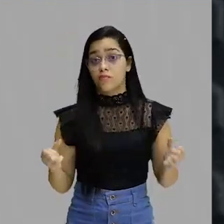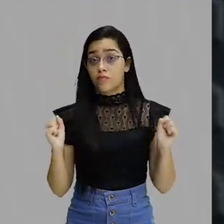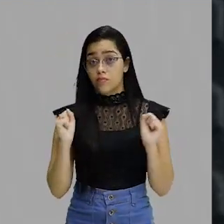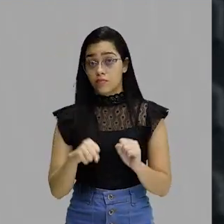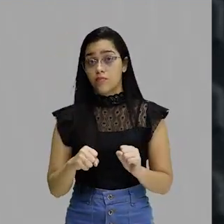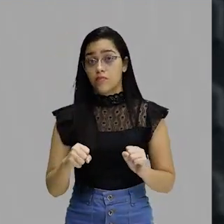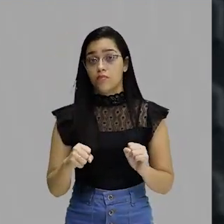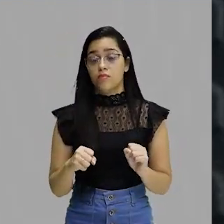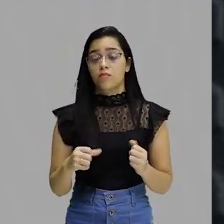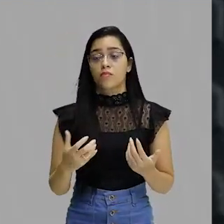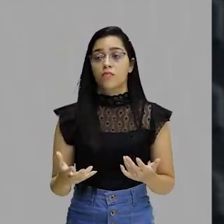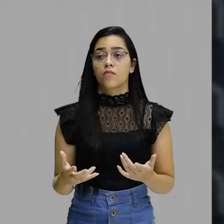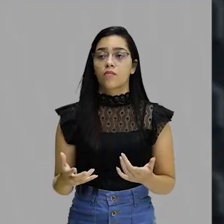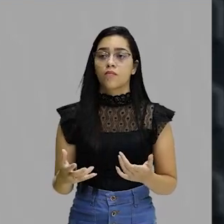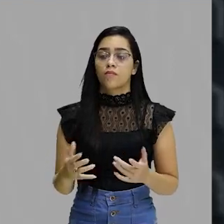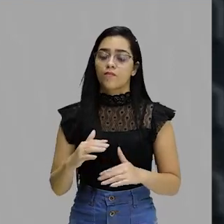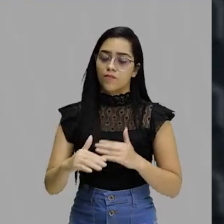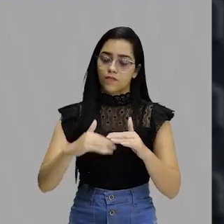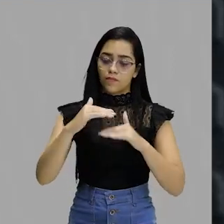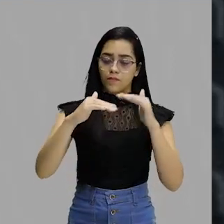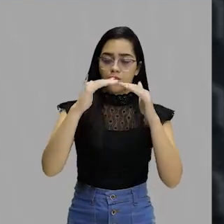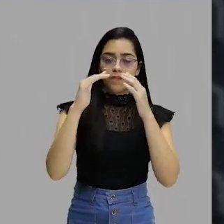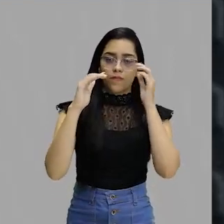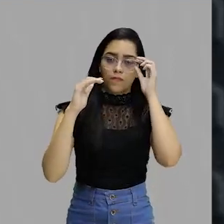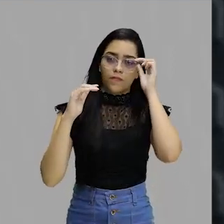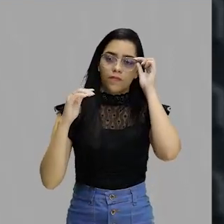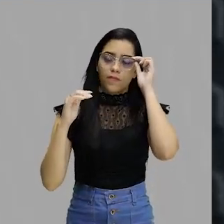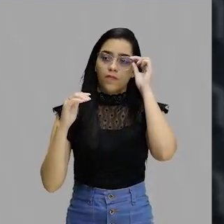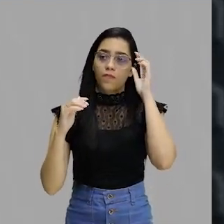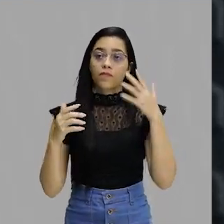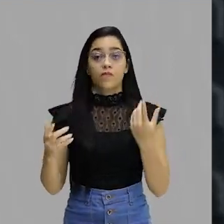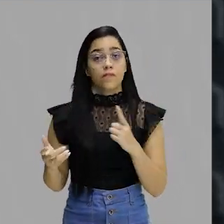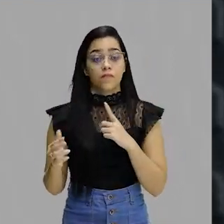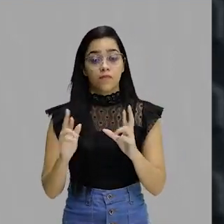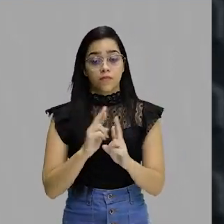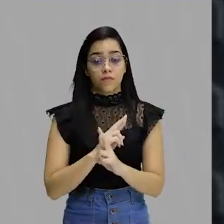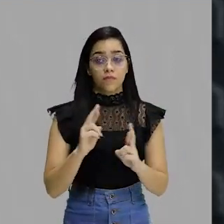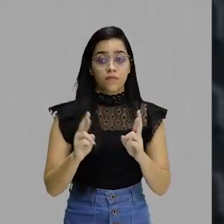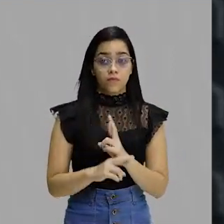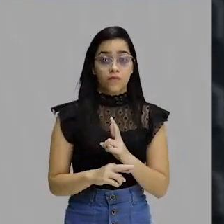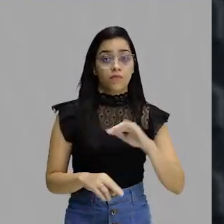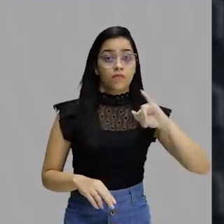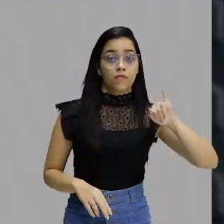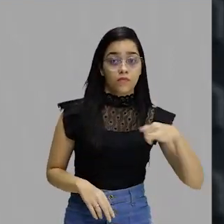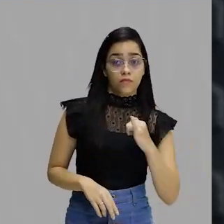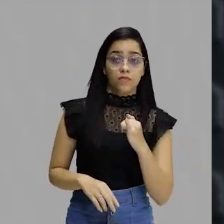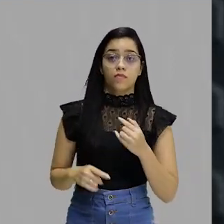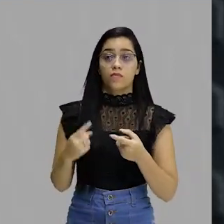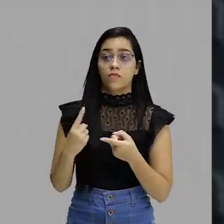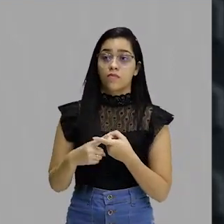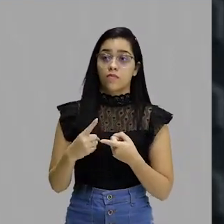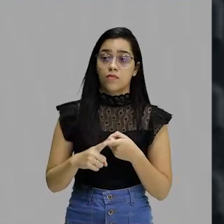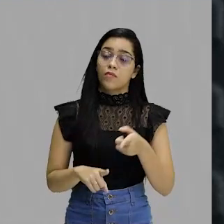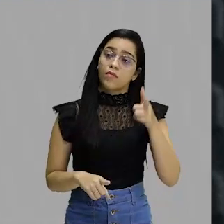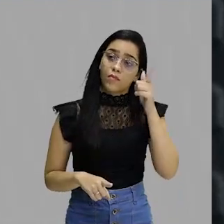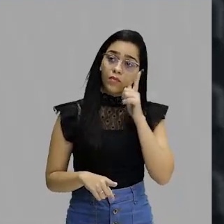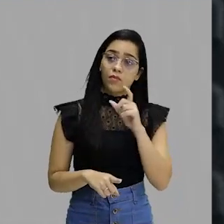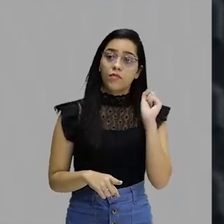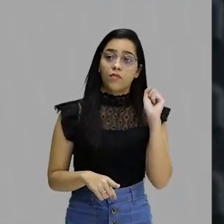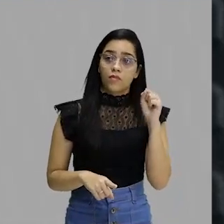E aí essas plantas, elas cresceram. E isso é uma relação vantajosa para ela, porque ali ela